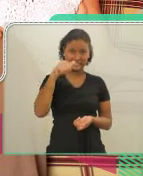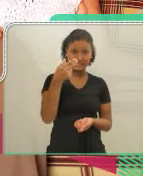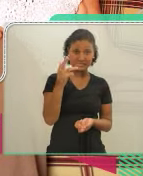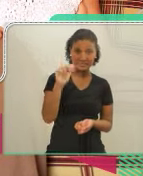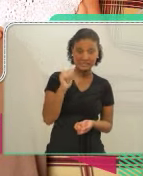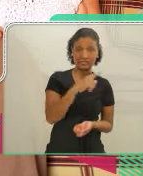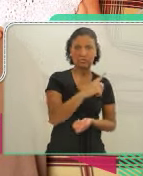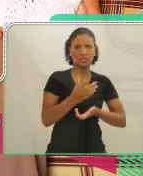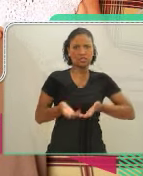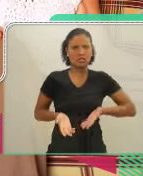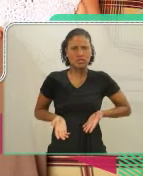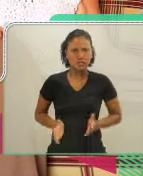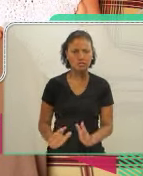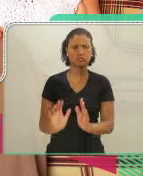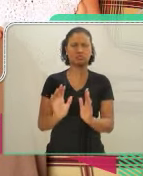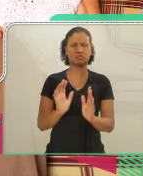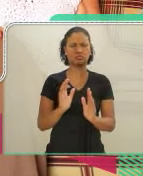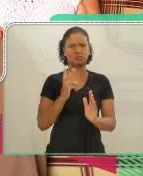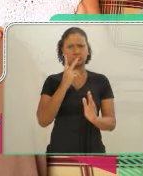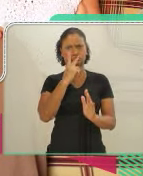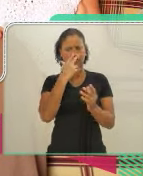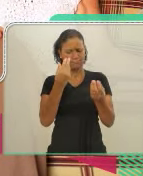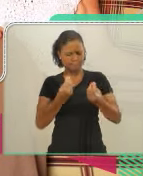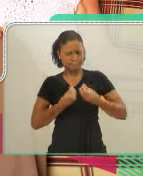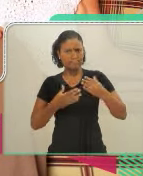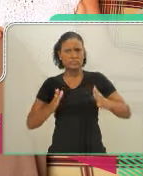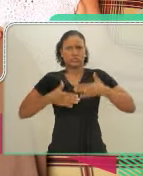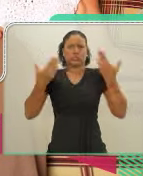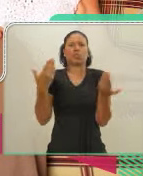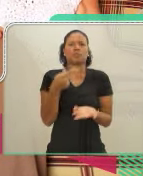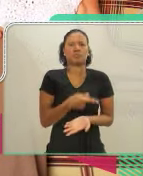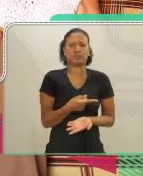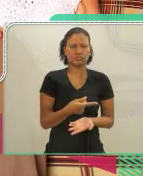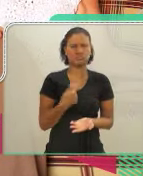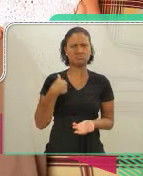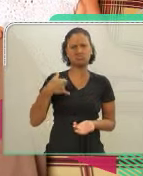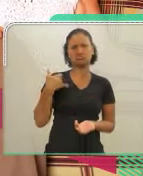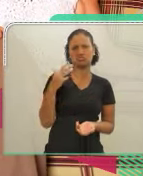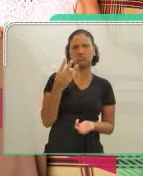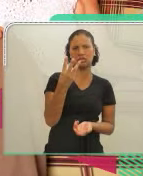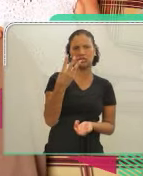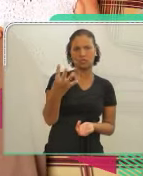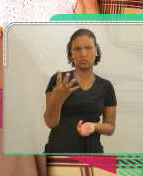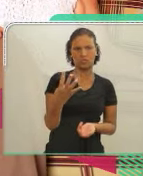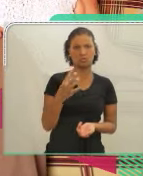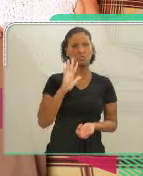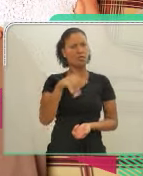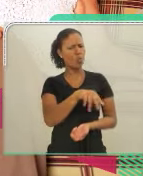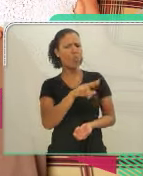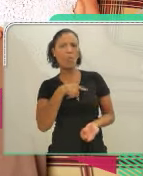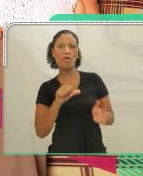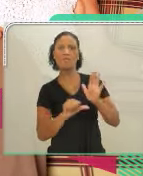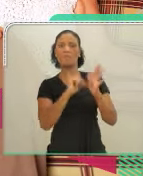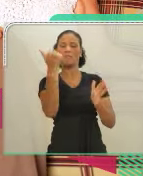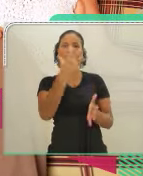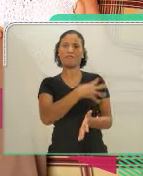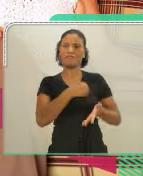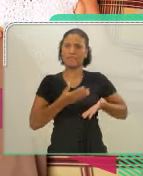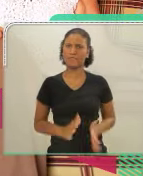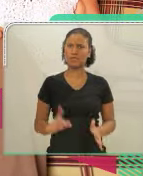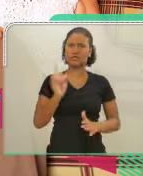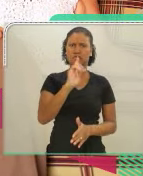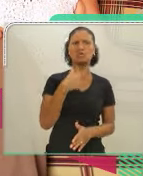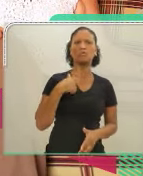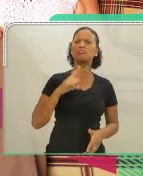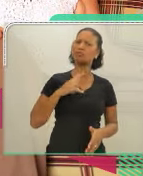Sandra nasceu, foi uma surpresa pra gente. Eu tinha 34 anos e não era meu